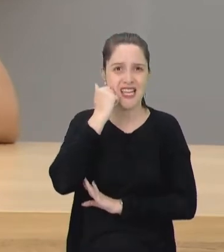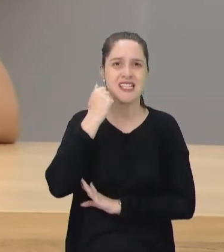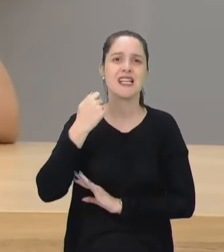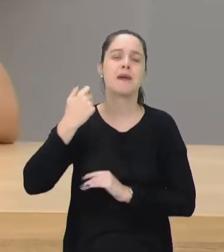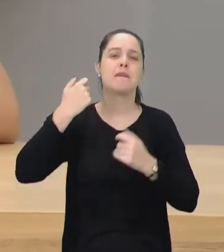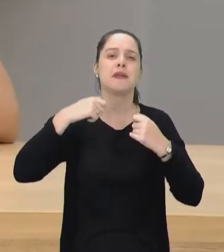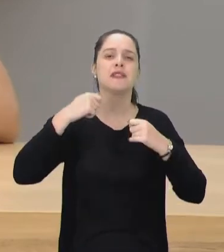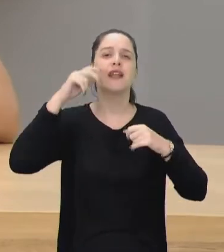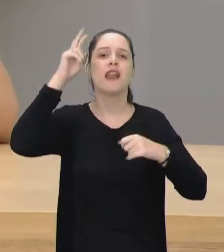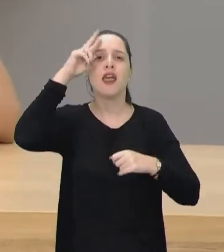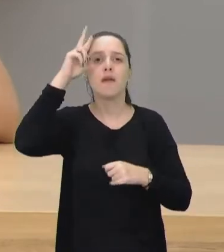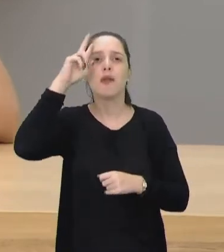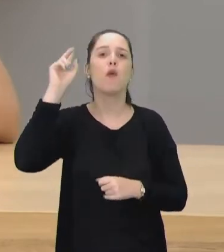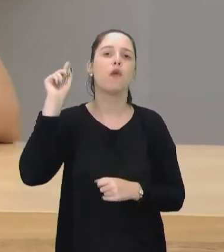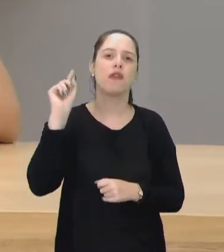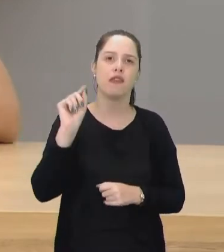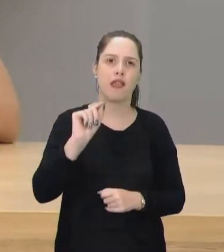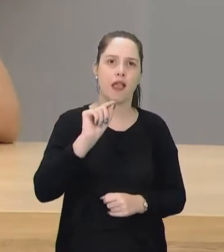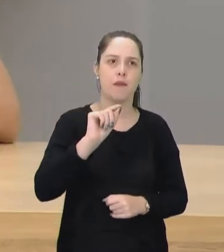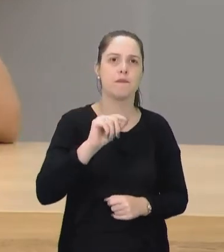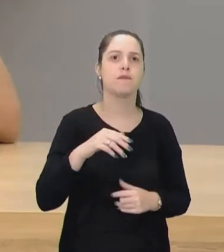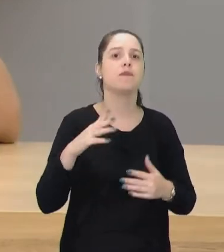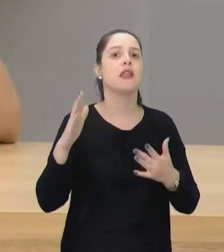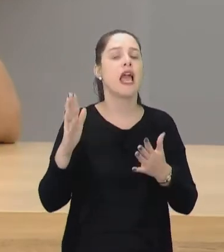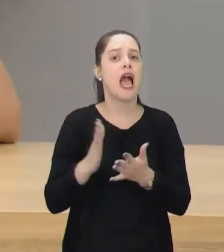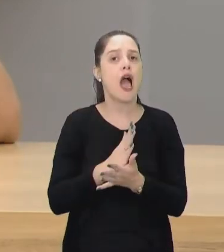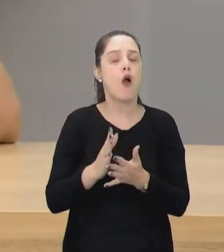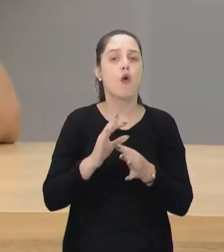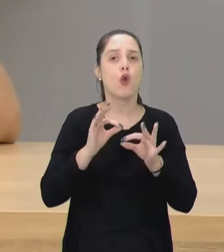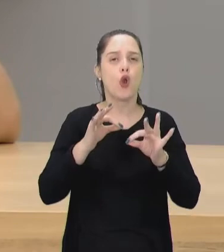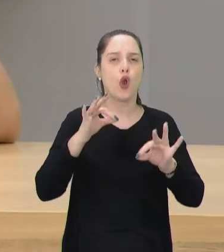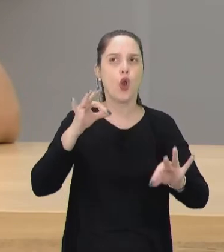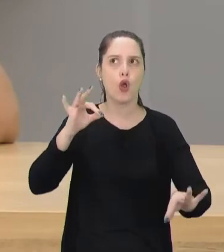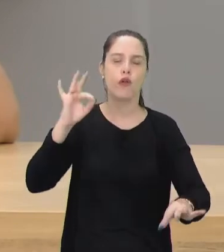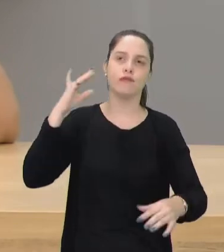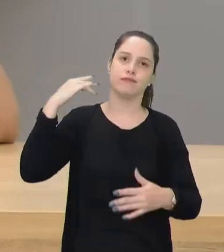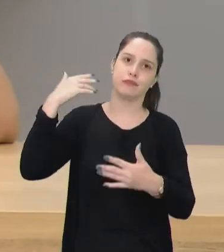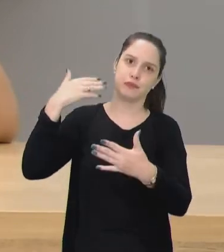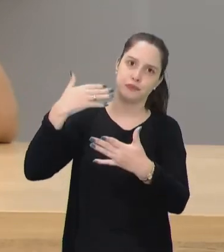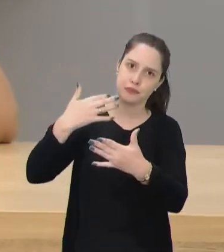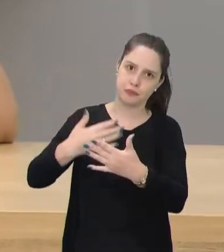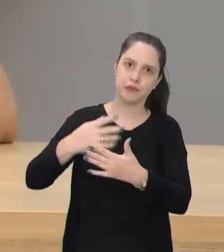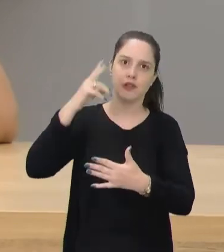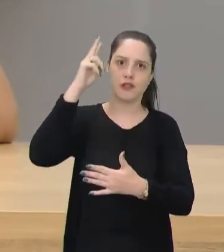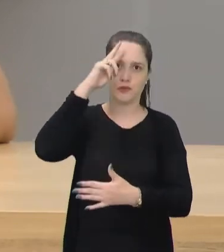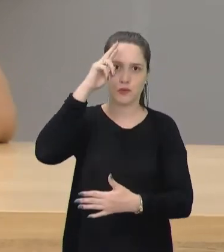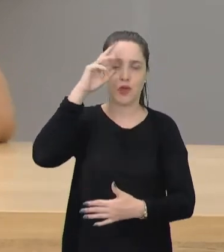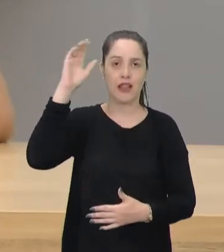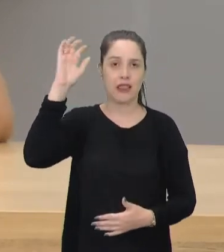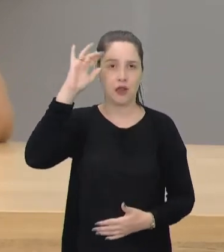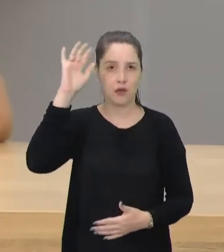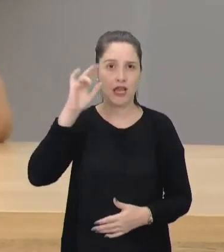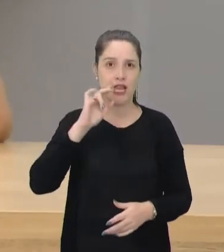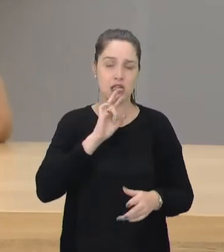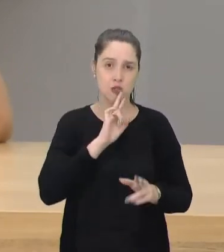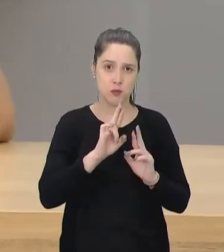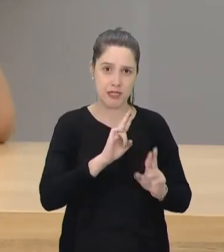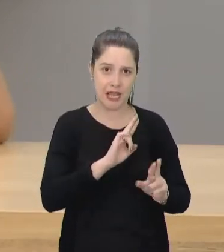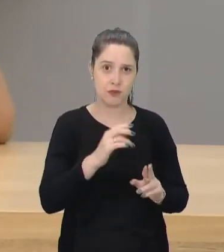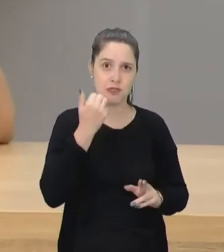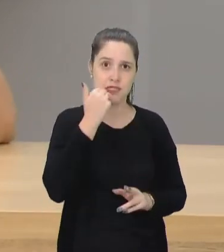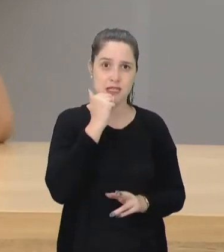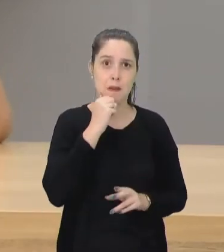tem que lembrar que ao longo da história, muitas teorias e resultados científicos, eles